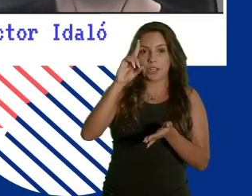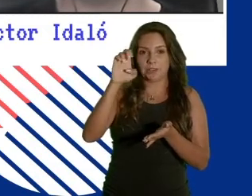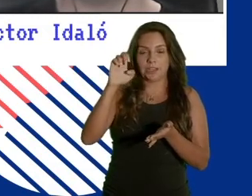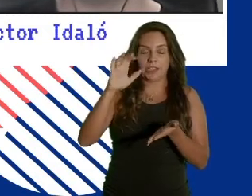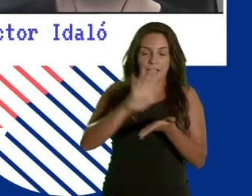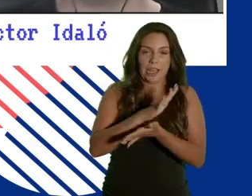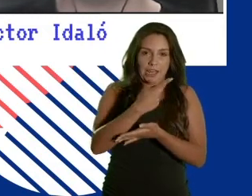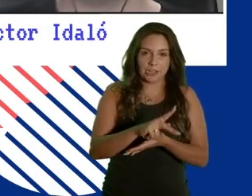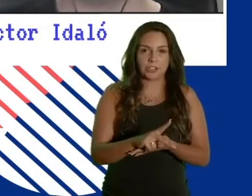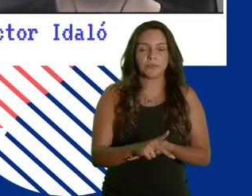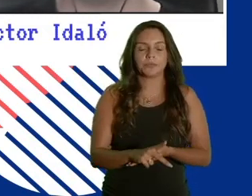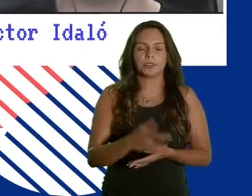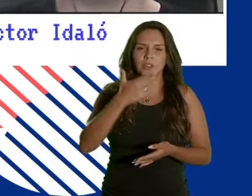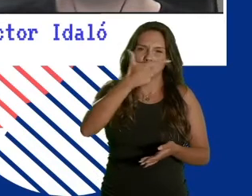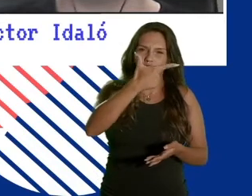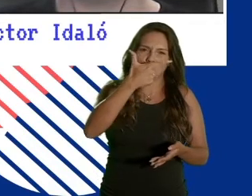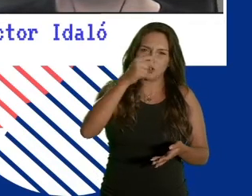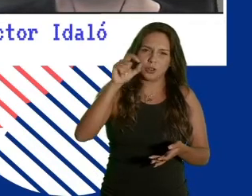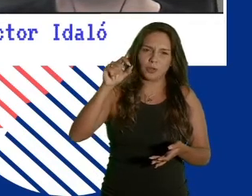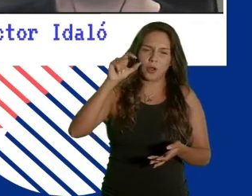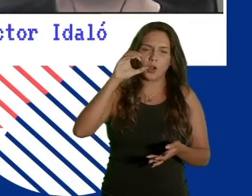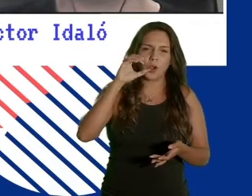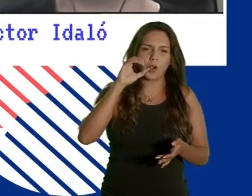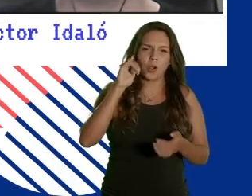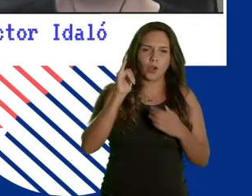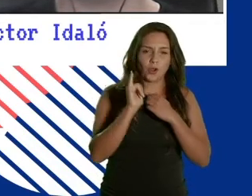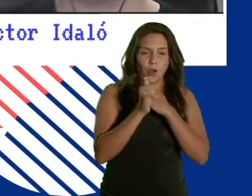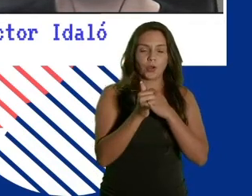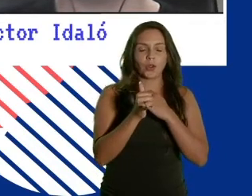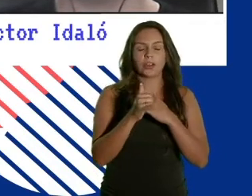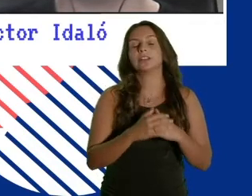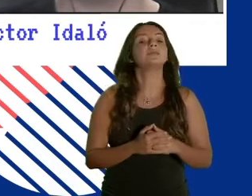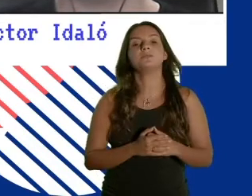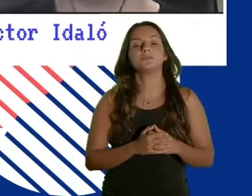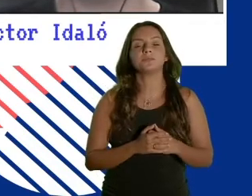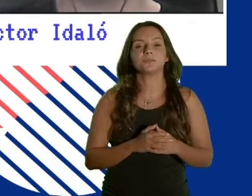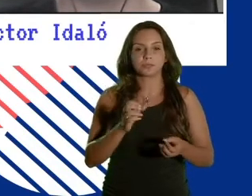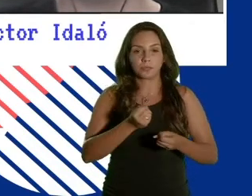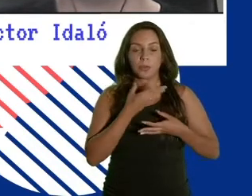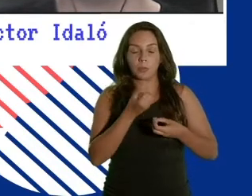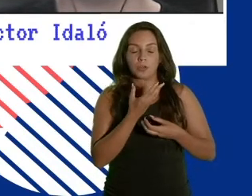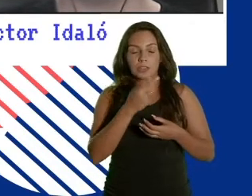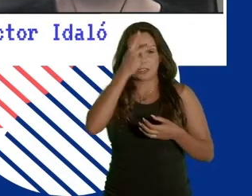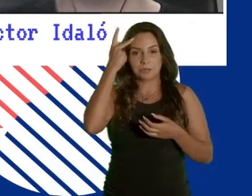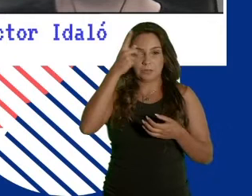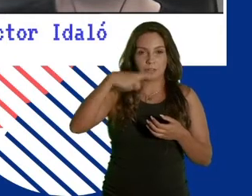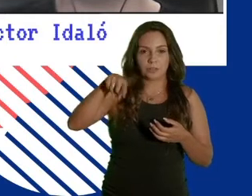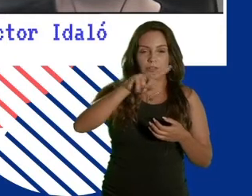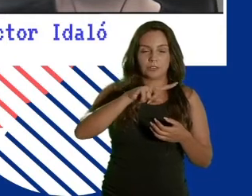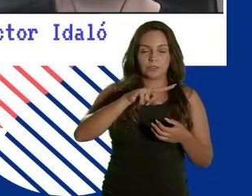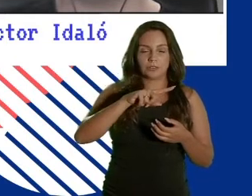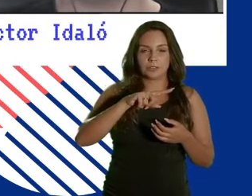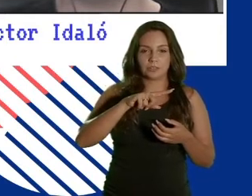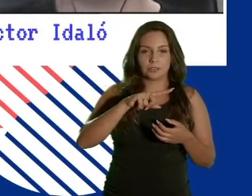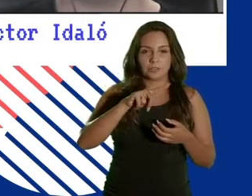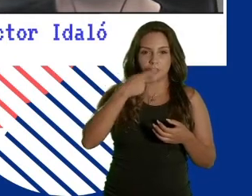crônicas publicadas. Eu queria só completar com a poesia. As pessoas, Rafael,